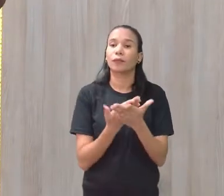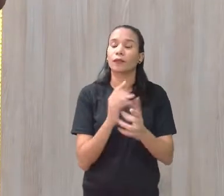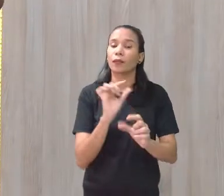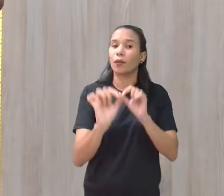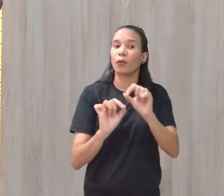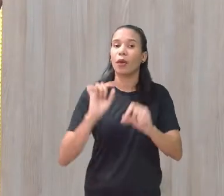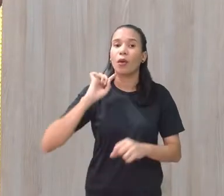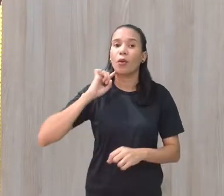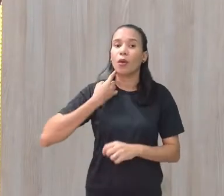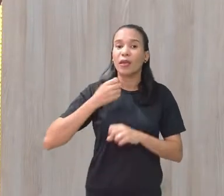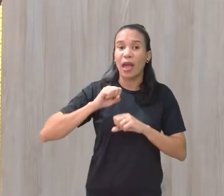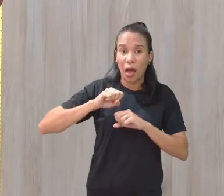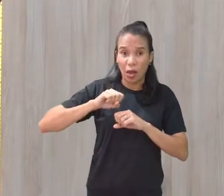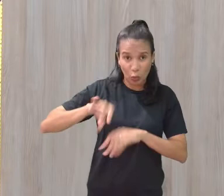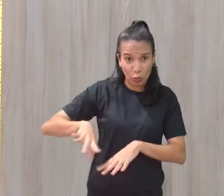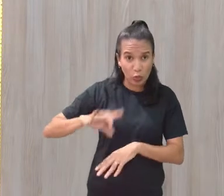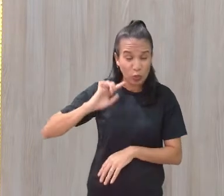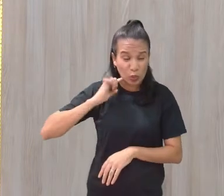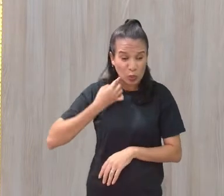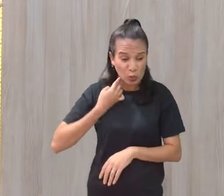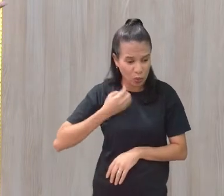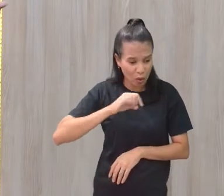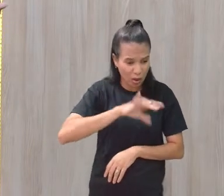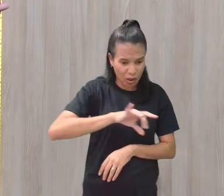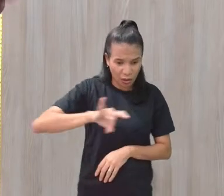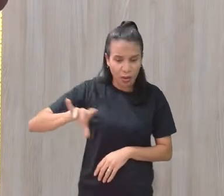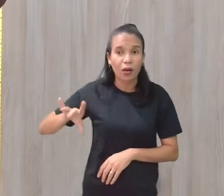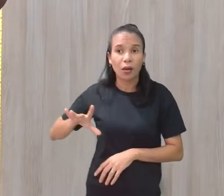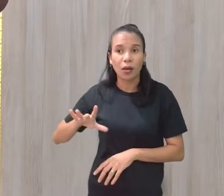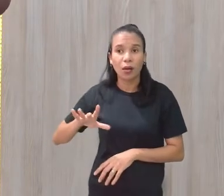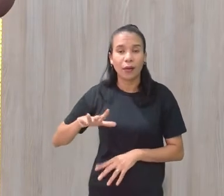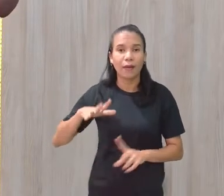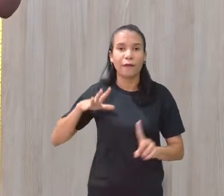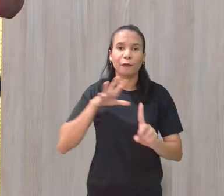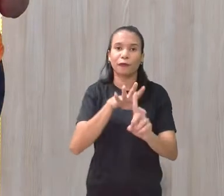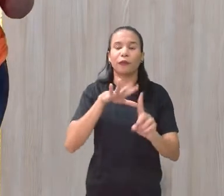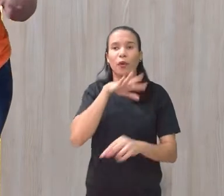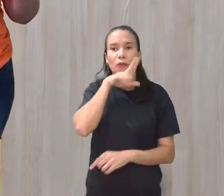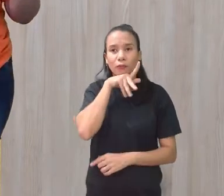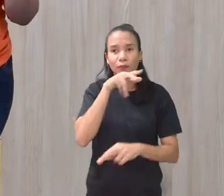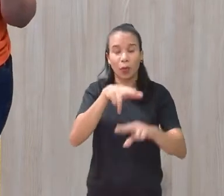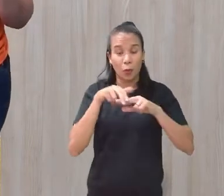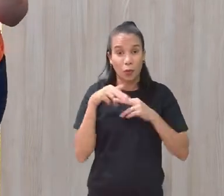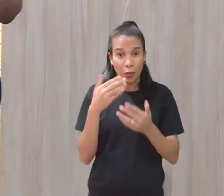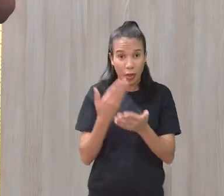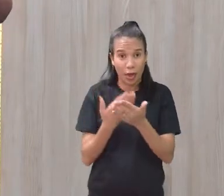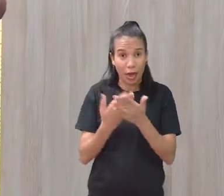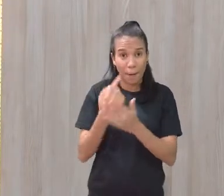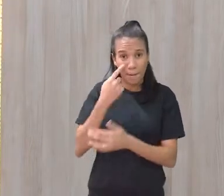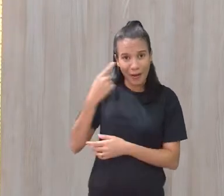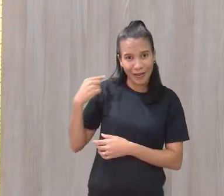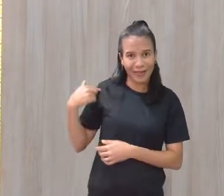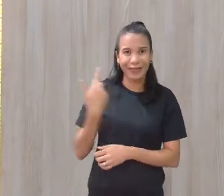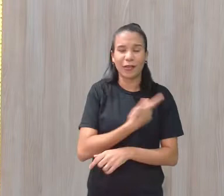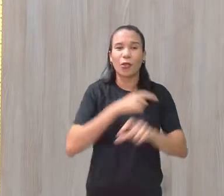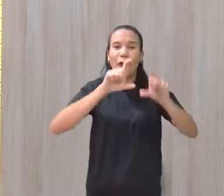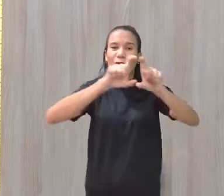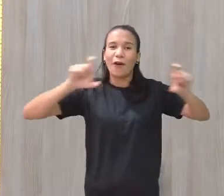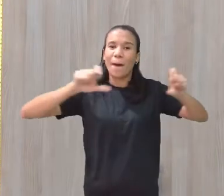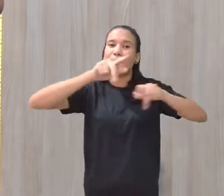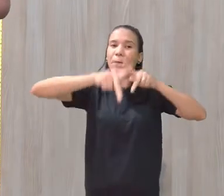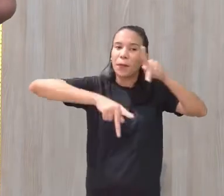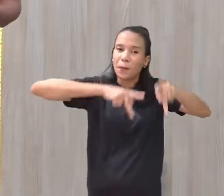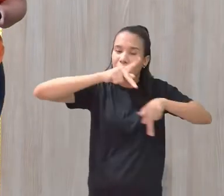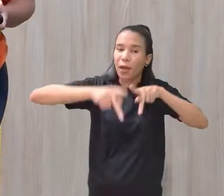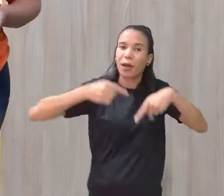a poluição causa um impacto muito grande. Então, voltando à aula passada, já que falamos de ditados populares, a